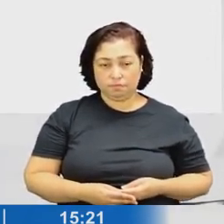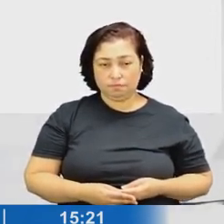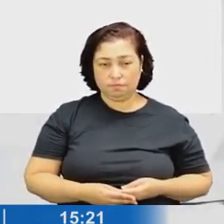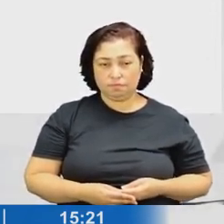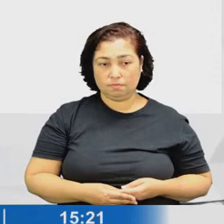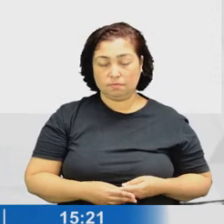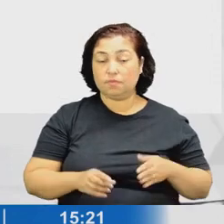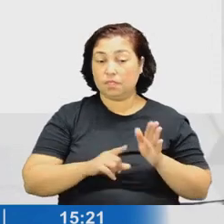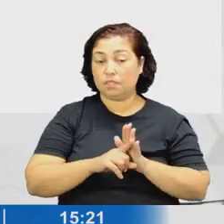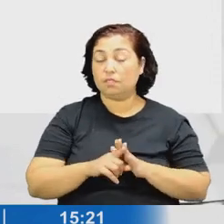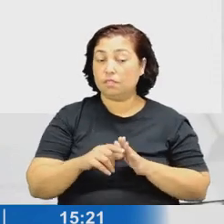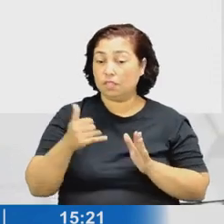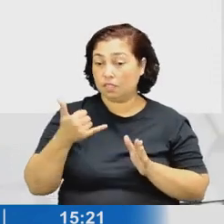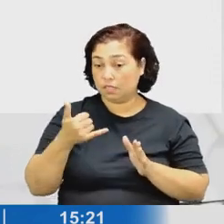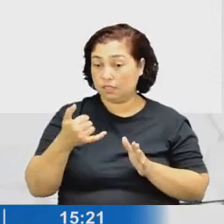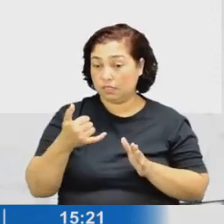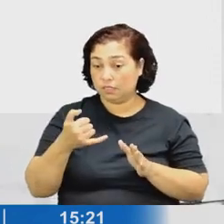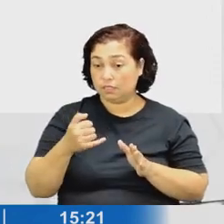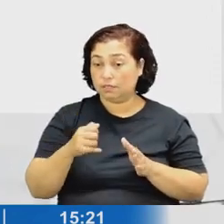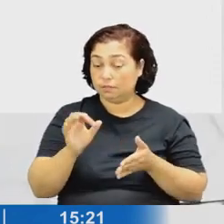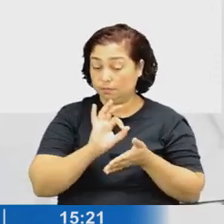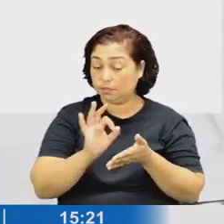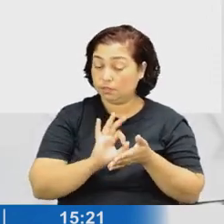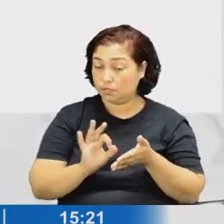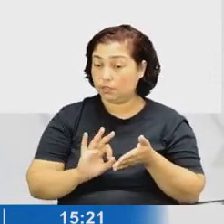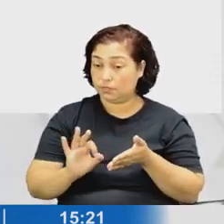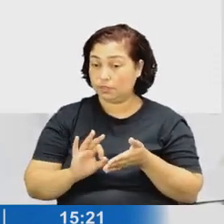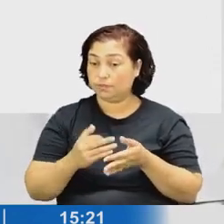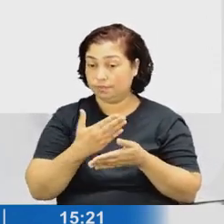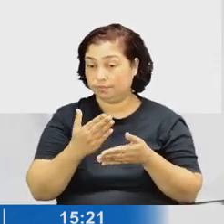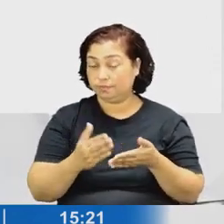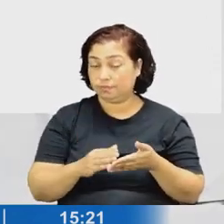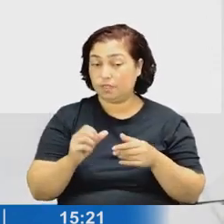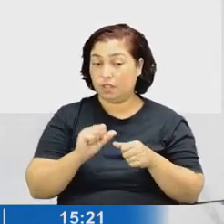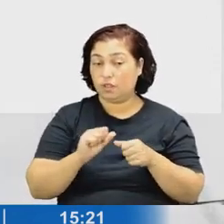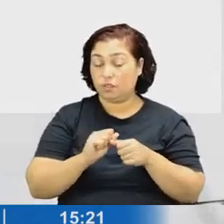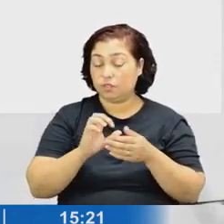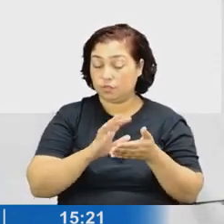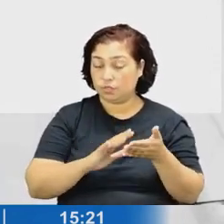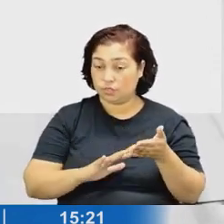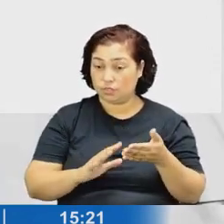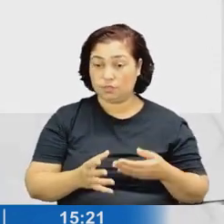para fazer o exercício arrumar canetinha aí